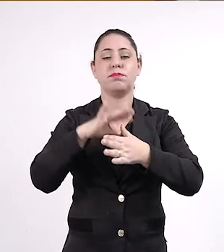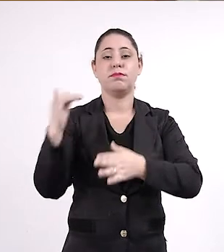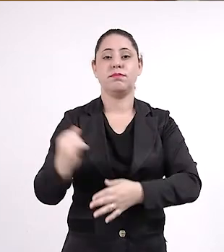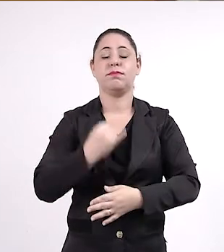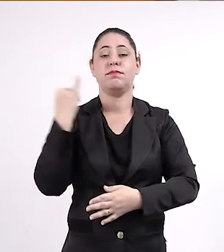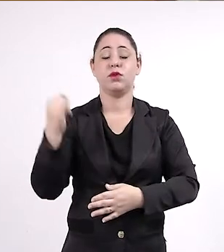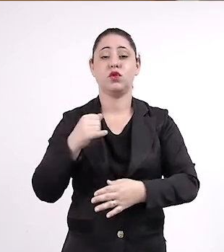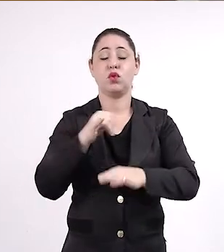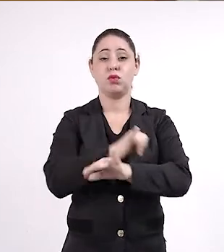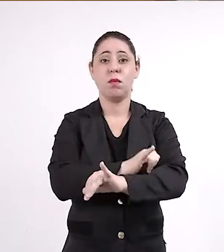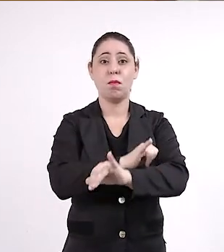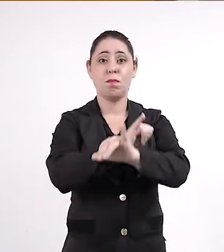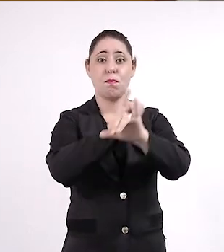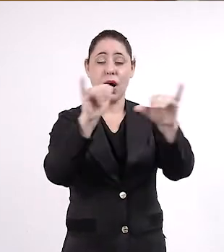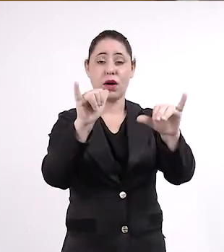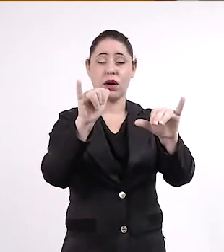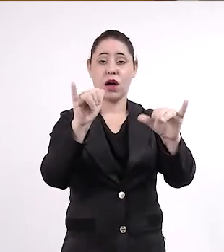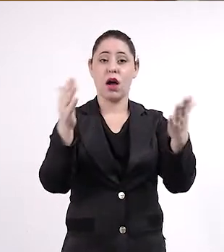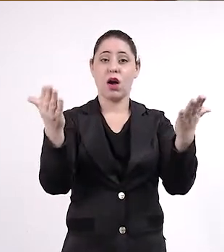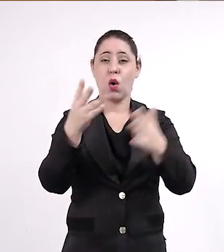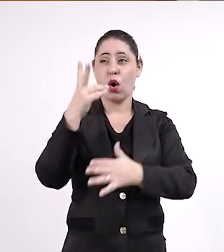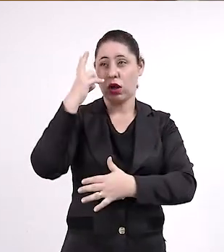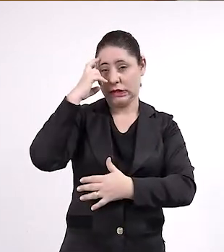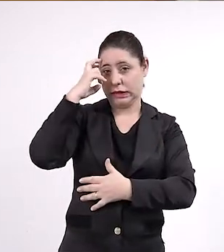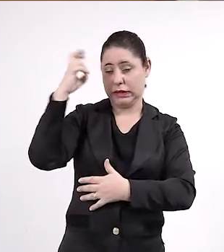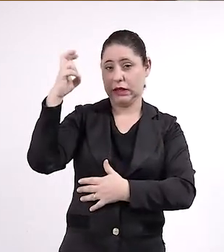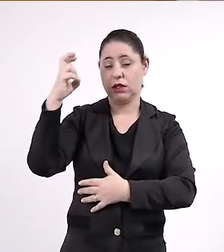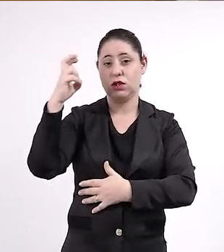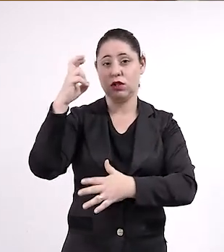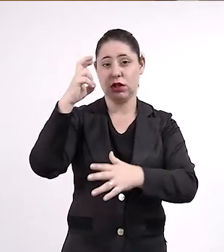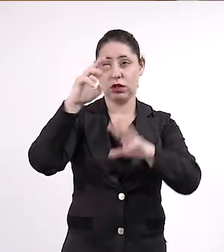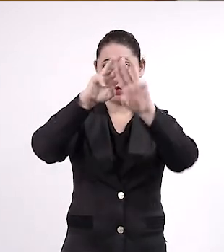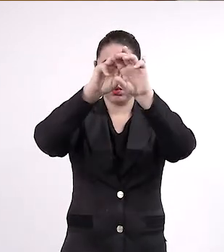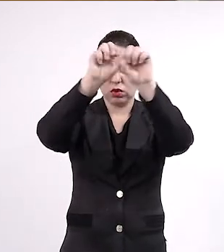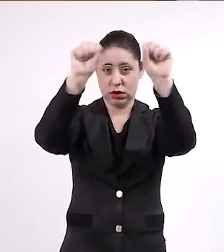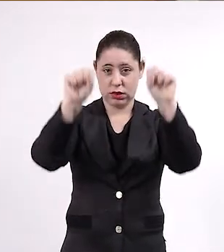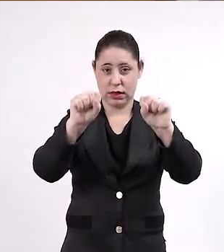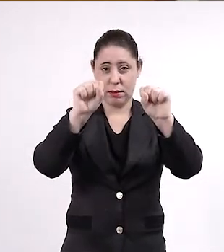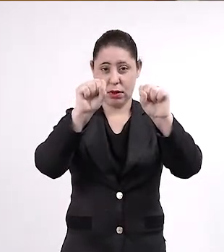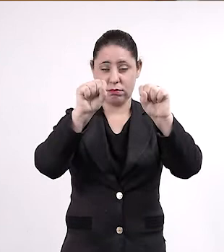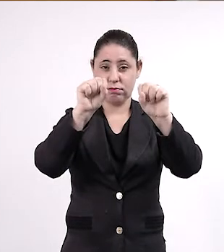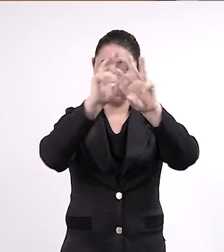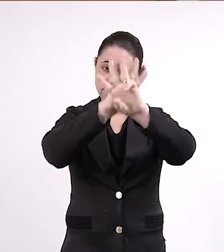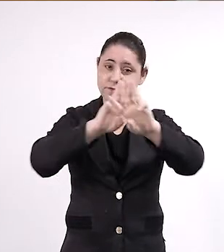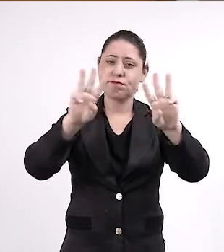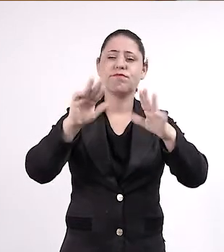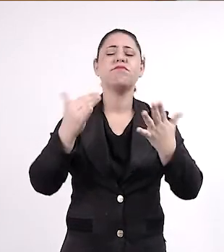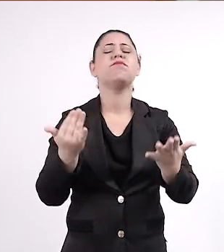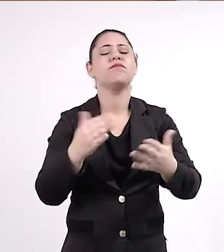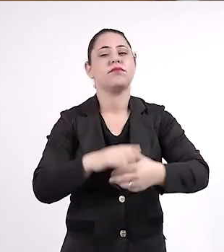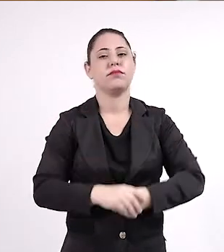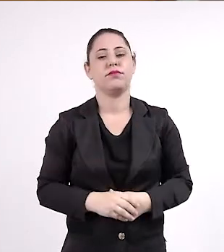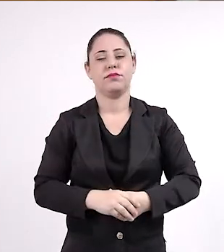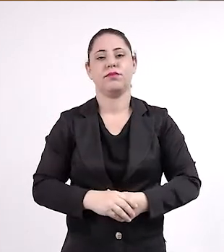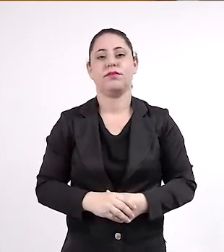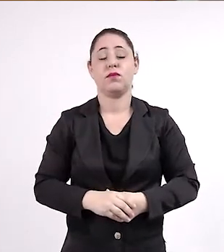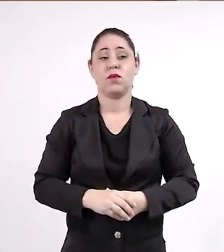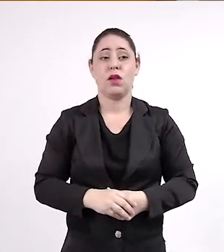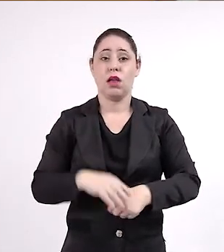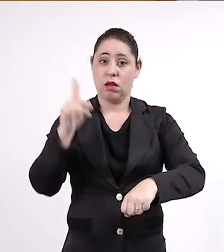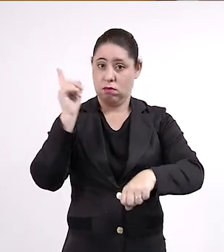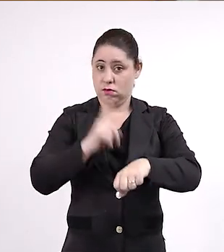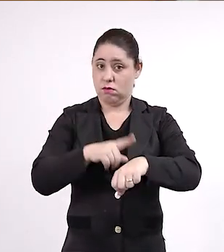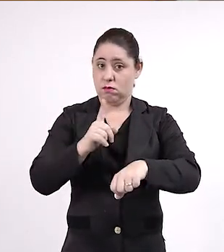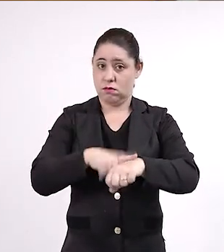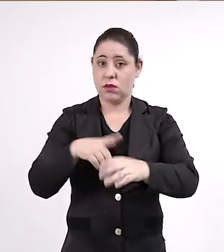principal importância de se lançar essa inteligência artificial, essa plataforma, num momento como esse? Paulo,